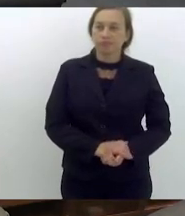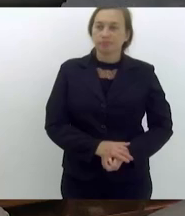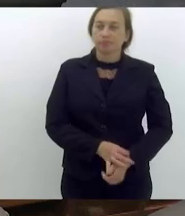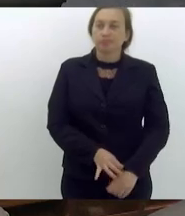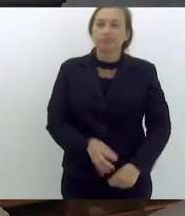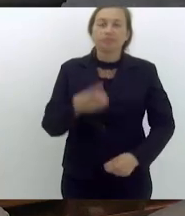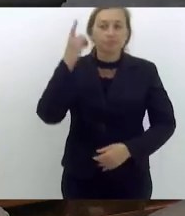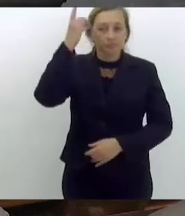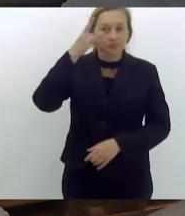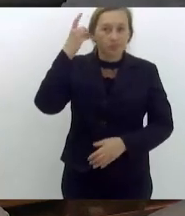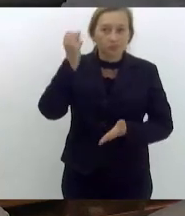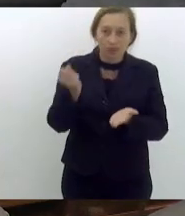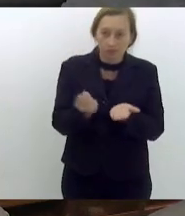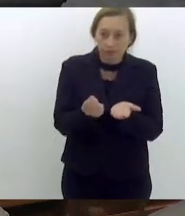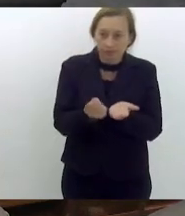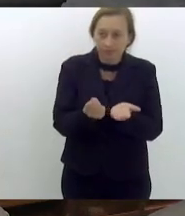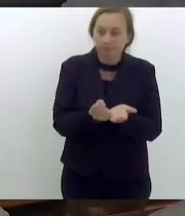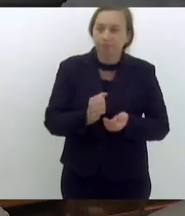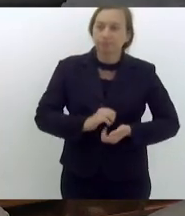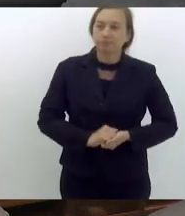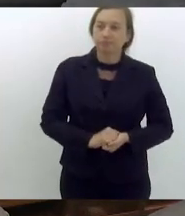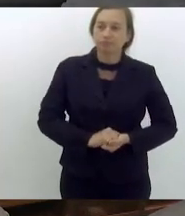Deputado Samuel